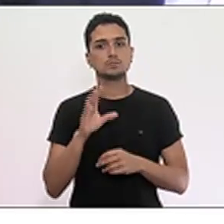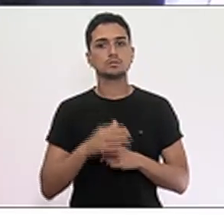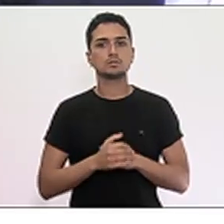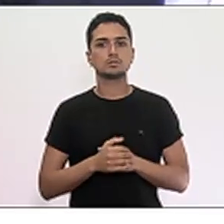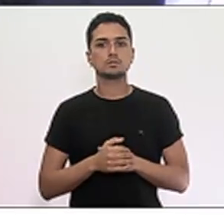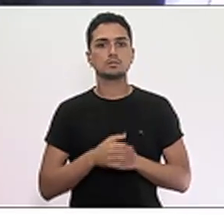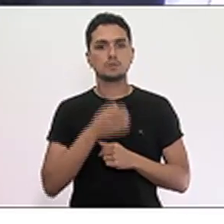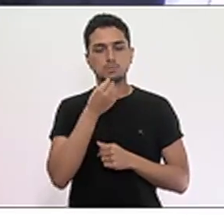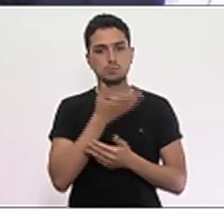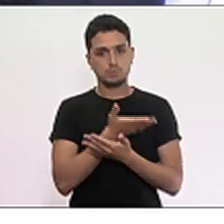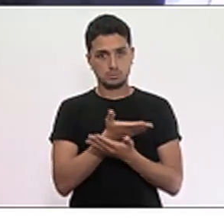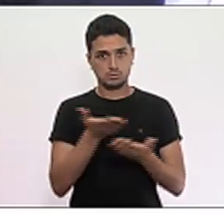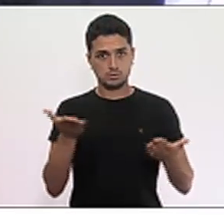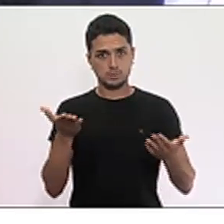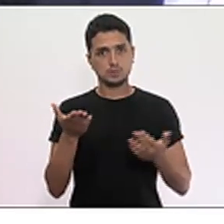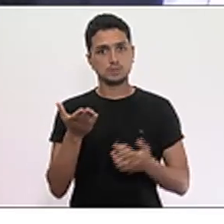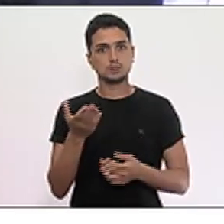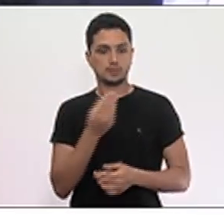desejo vida longa